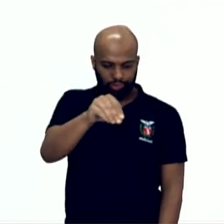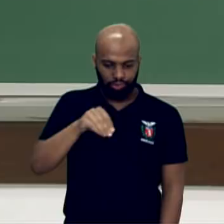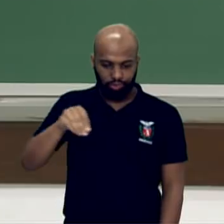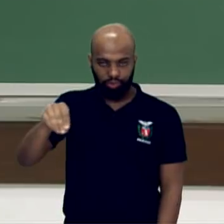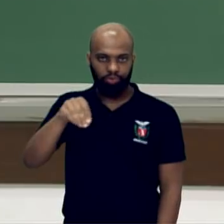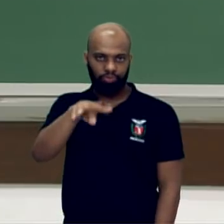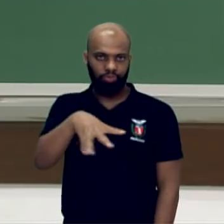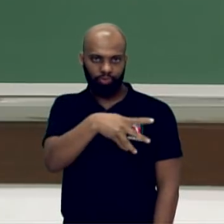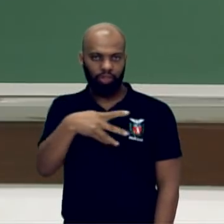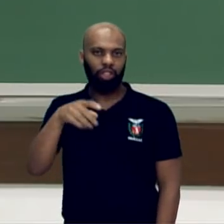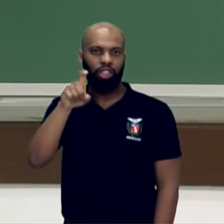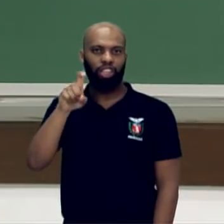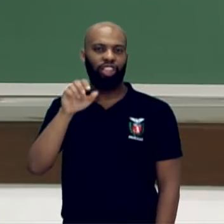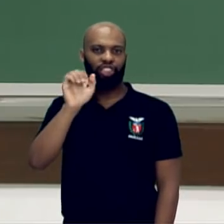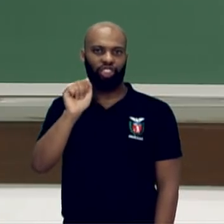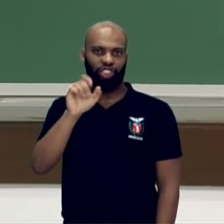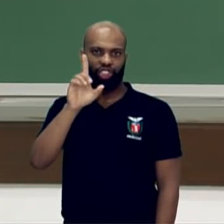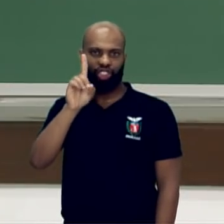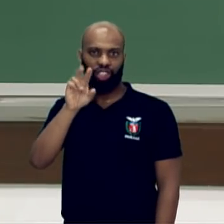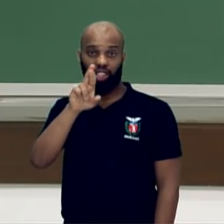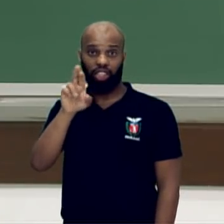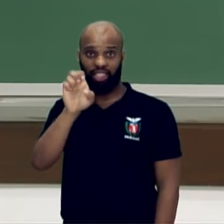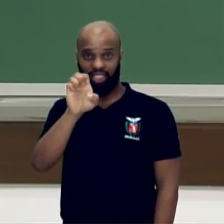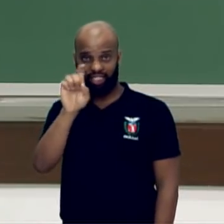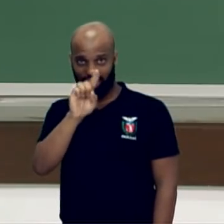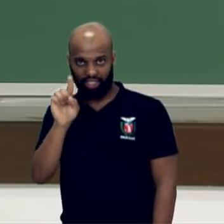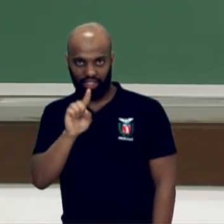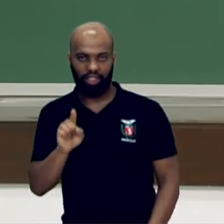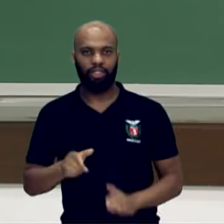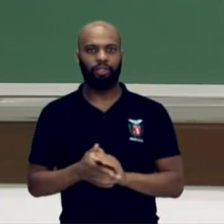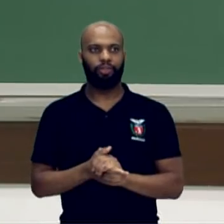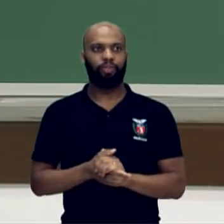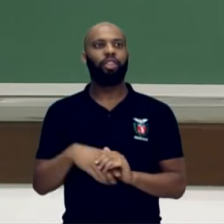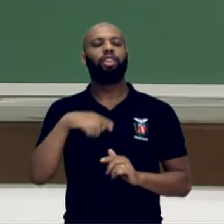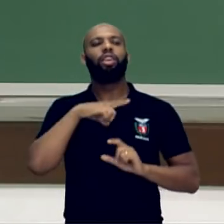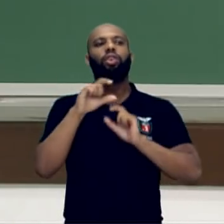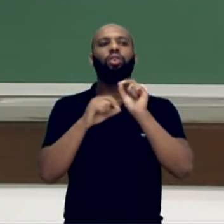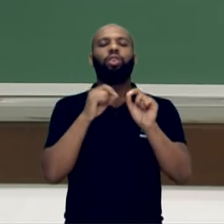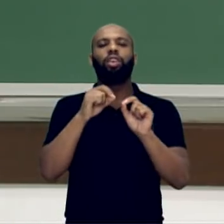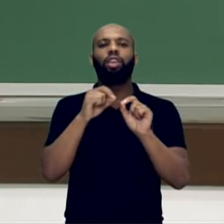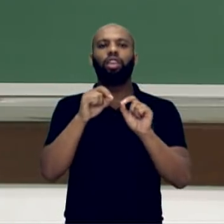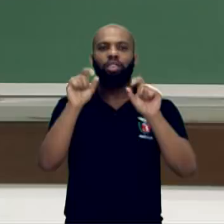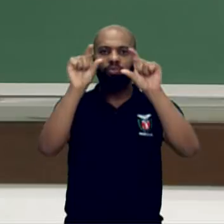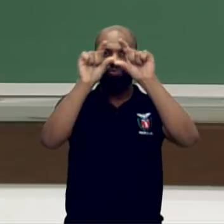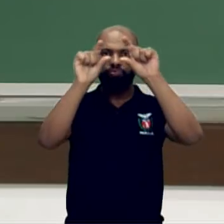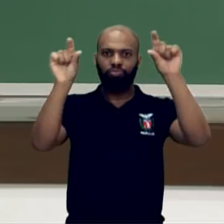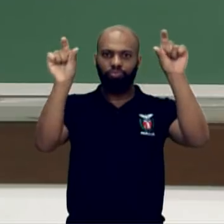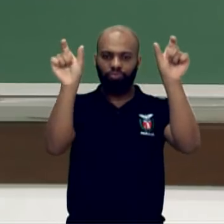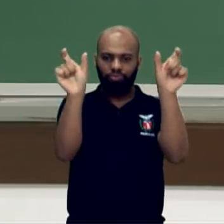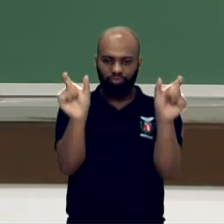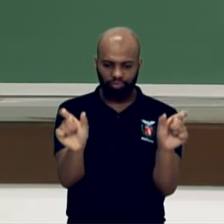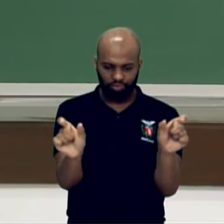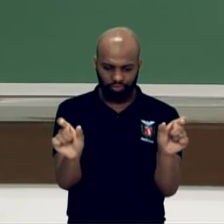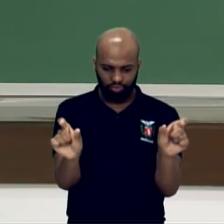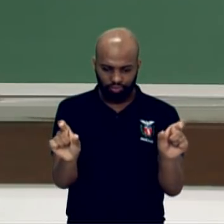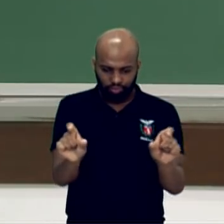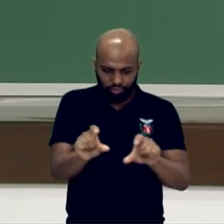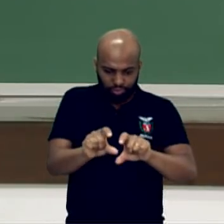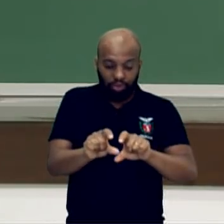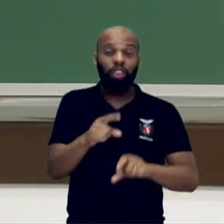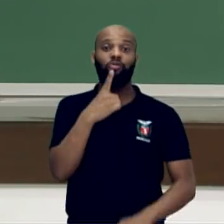então, primeira coisa que nos chama a atenção, ele tem essa moldura em vermelho.